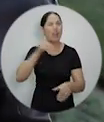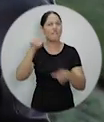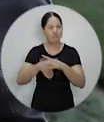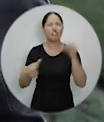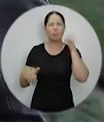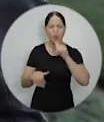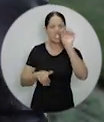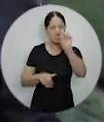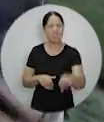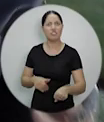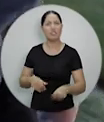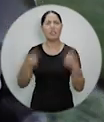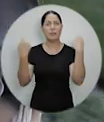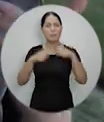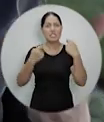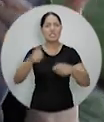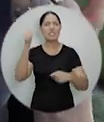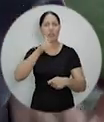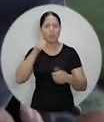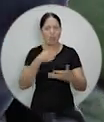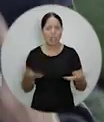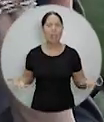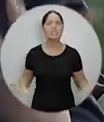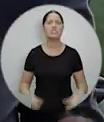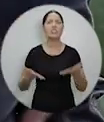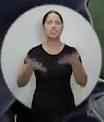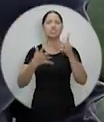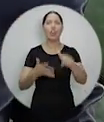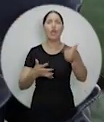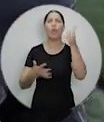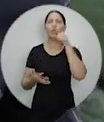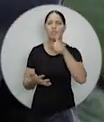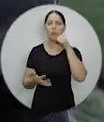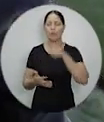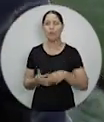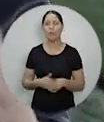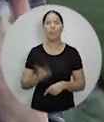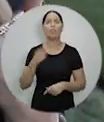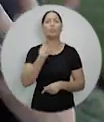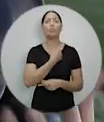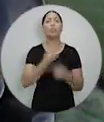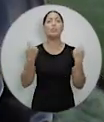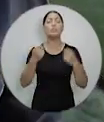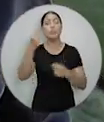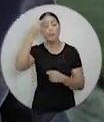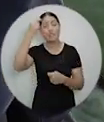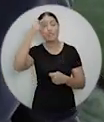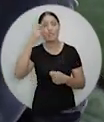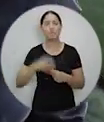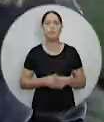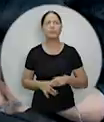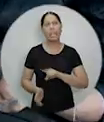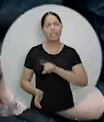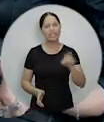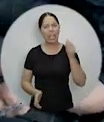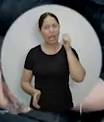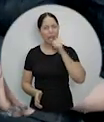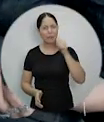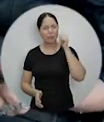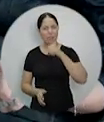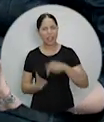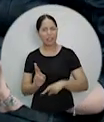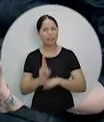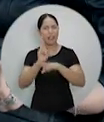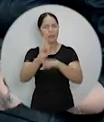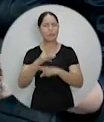mulher, sim. Mulher deve incentivar a outra mulher, porque nós temos que pensar que vai ser aquela